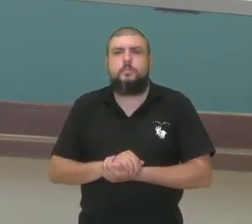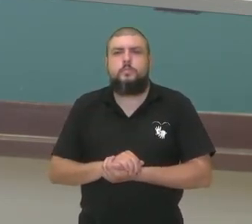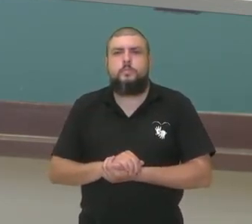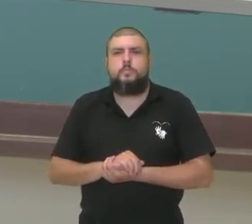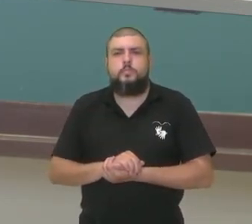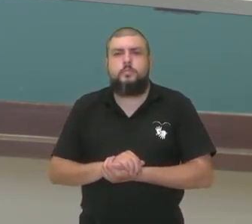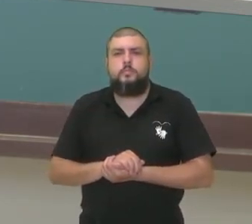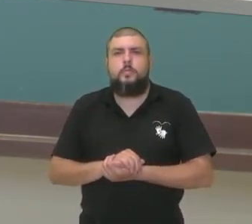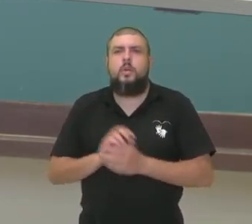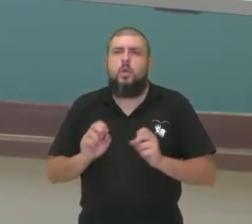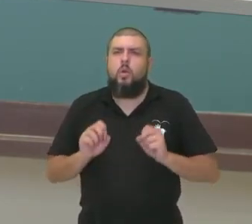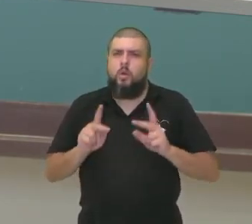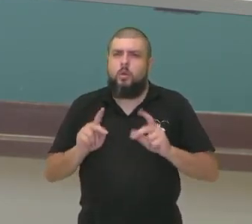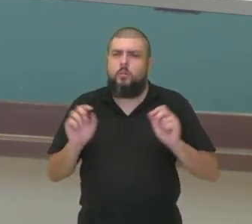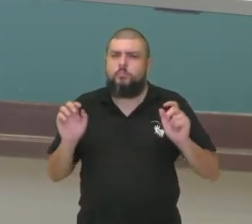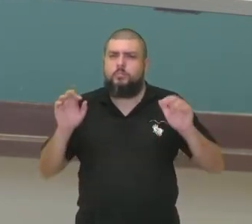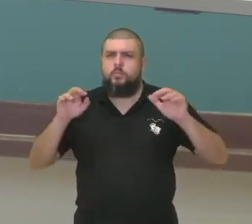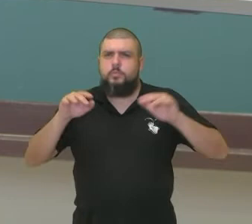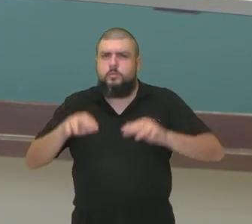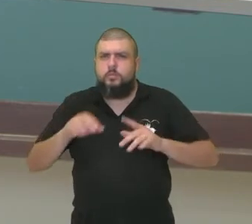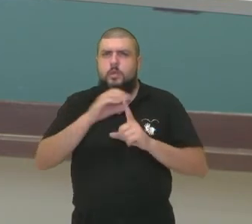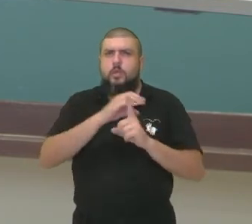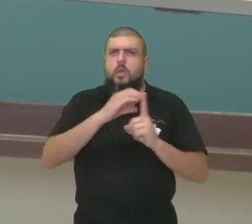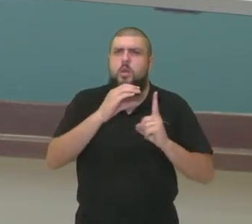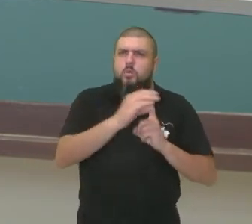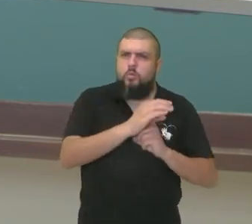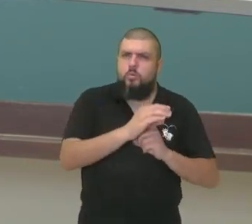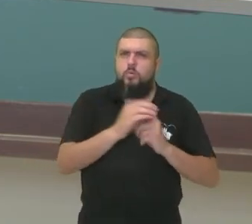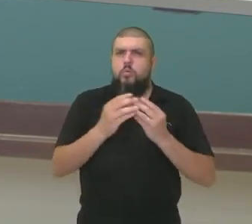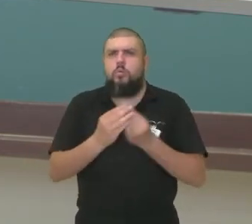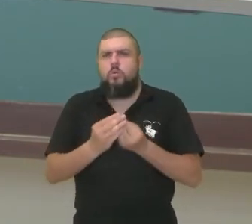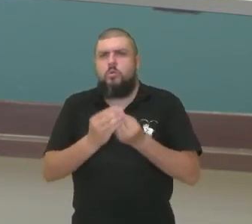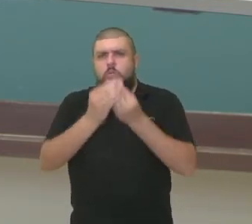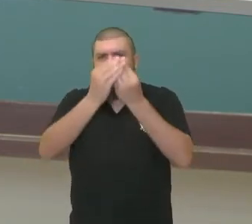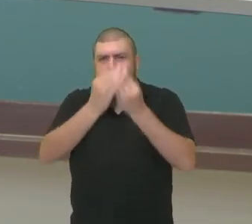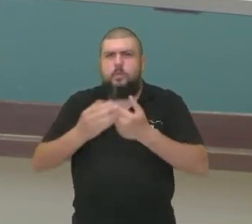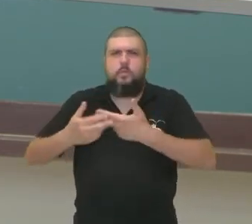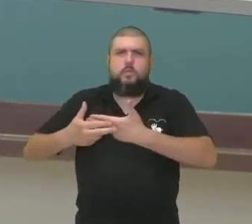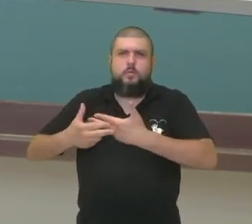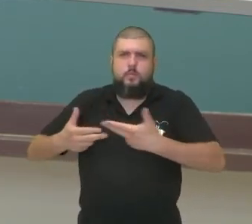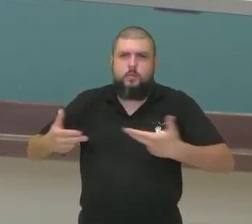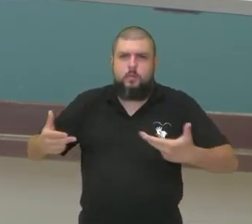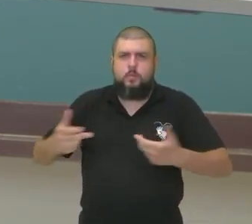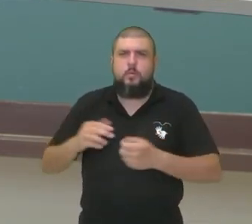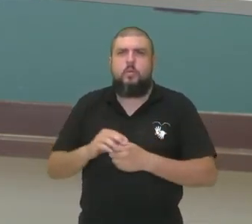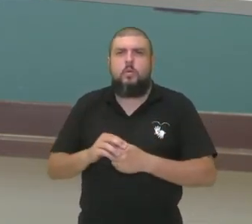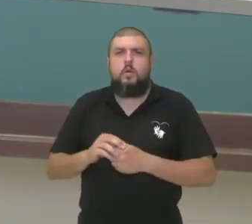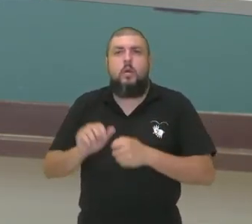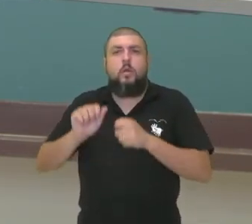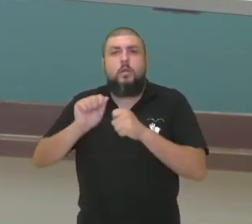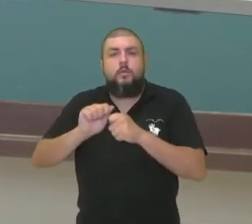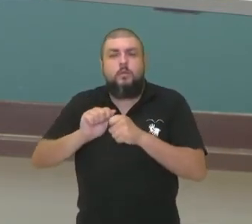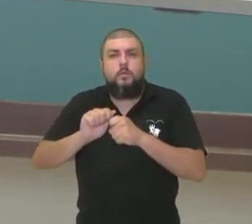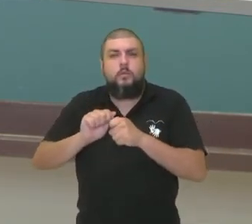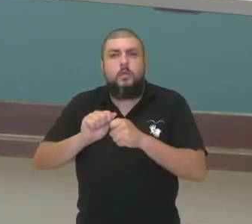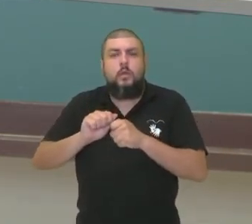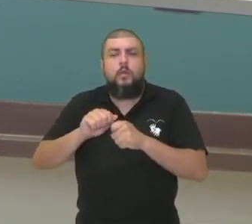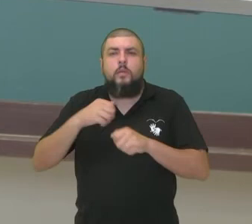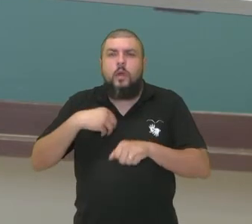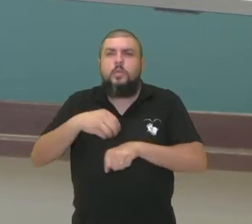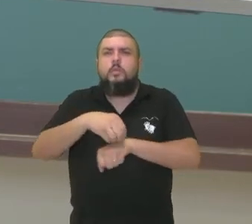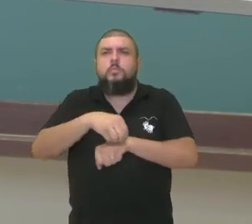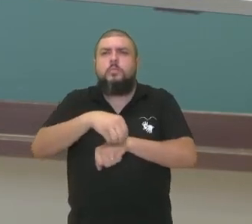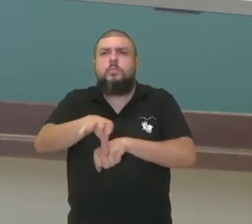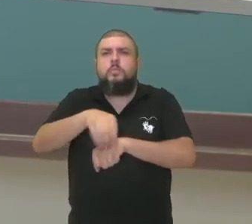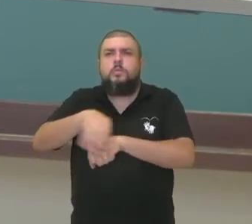cultos, missas, rituais, organizar os eventos religiosos, transmitir a sabedoria, a doutrina de cada